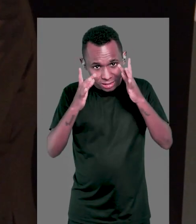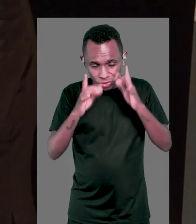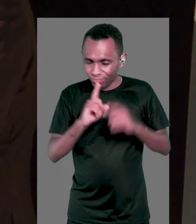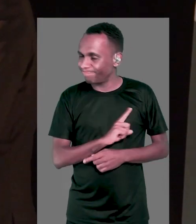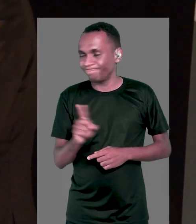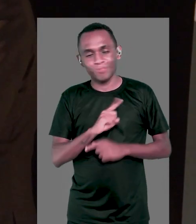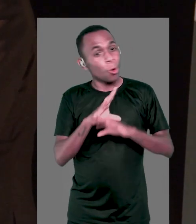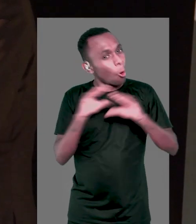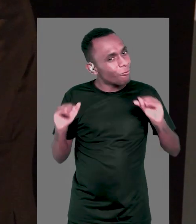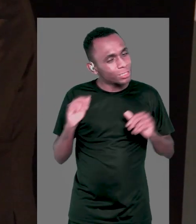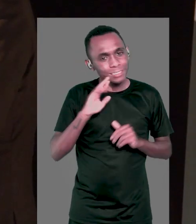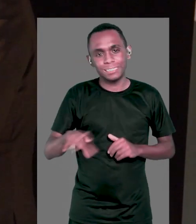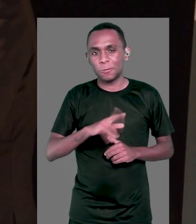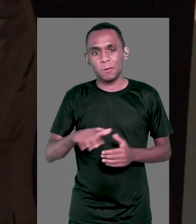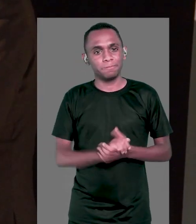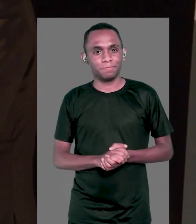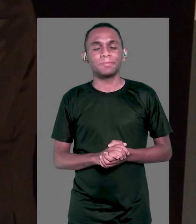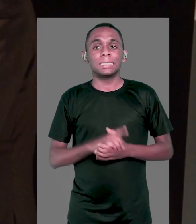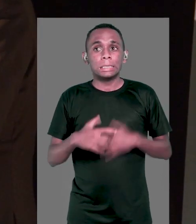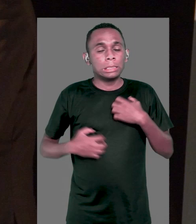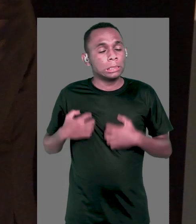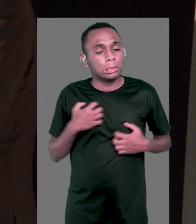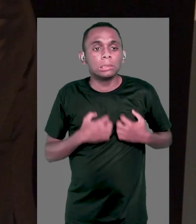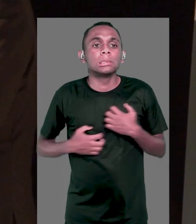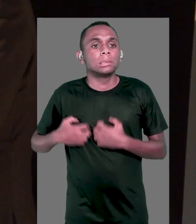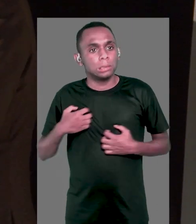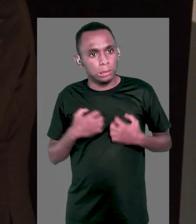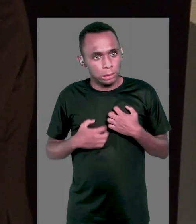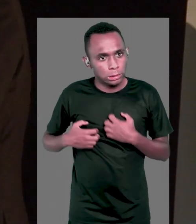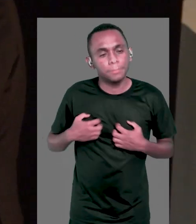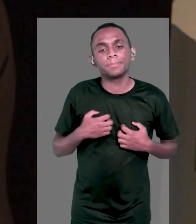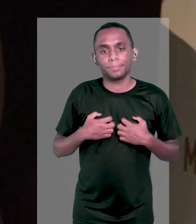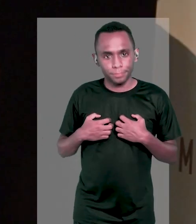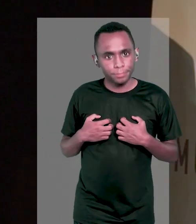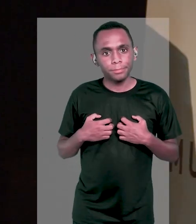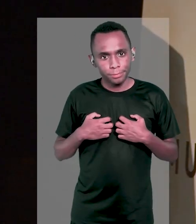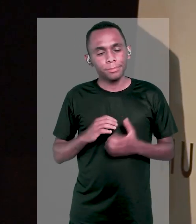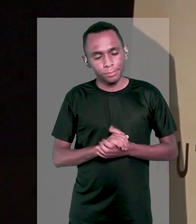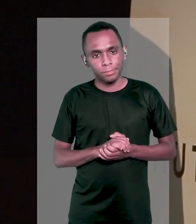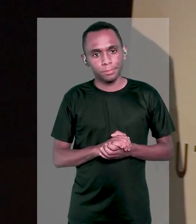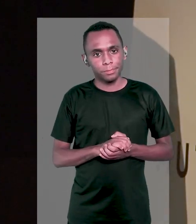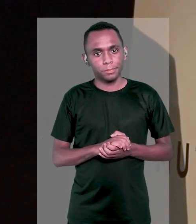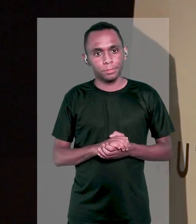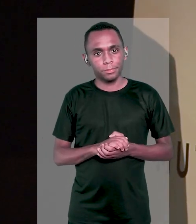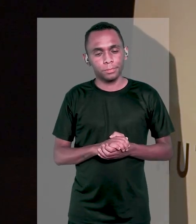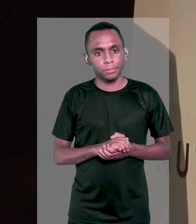crença de que o espírito deve e pode sobreviver a todos os ataques